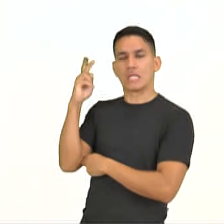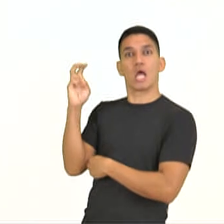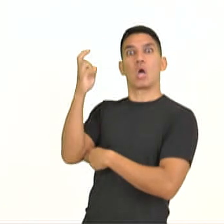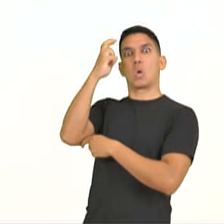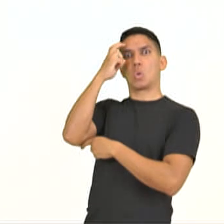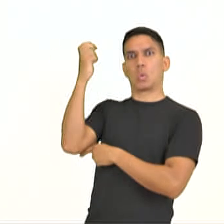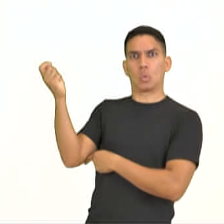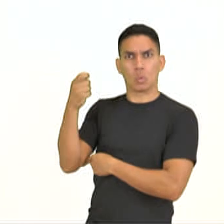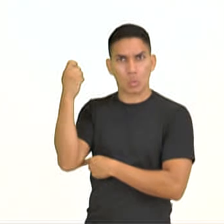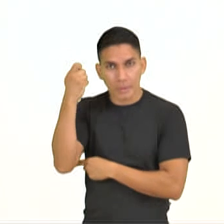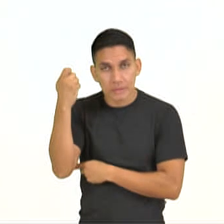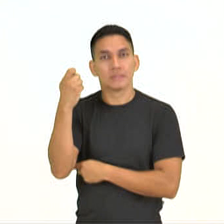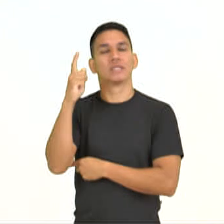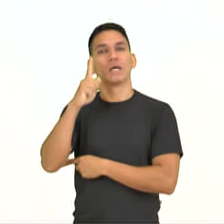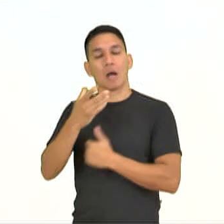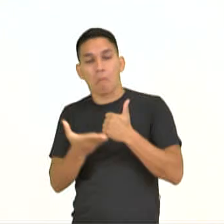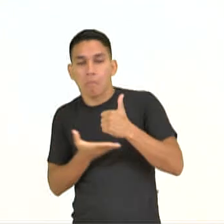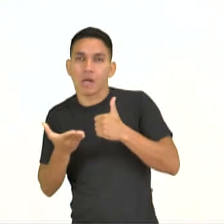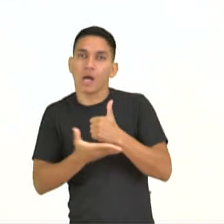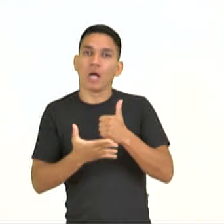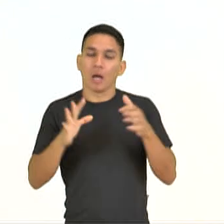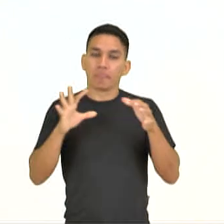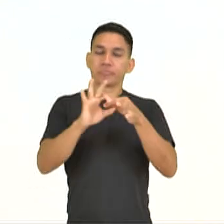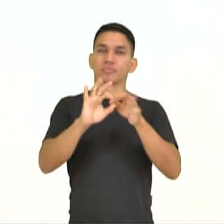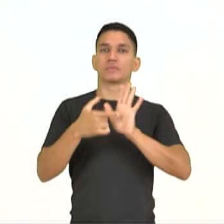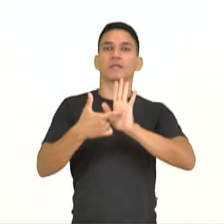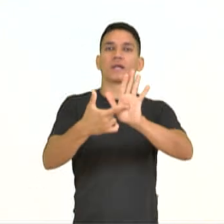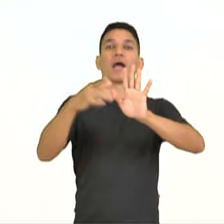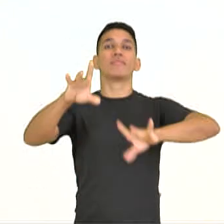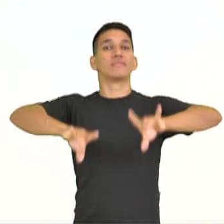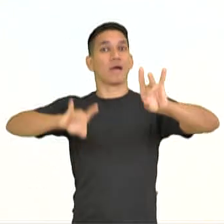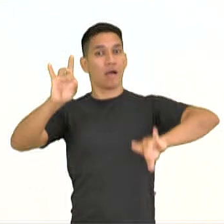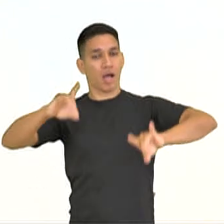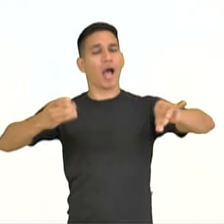muito embasada numa representação teatral, numa